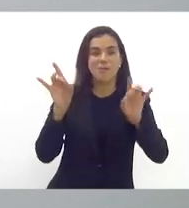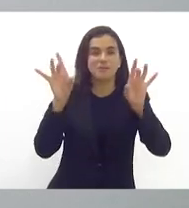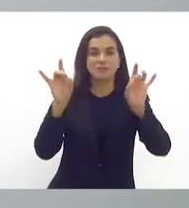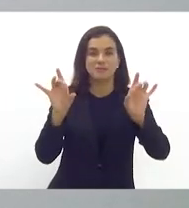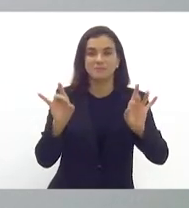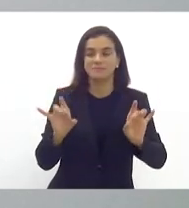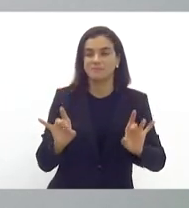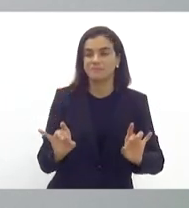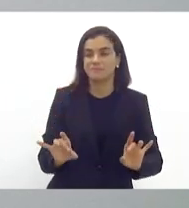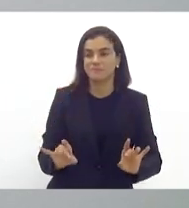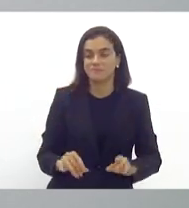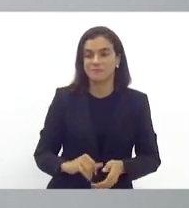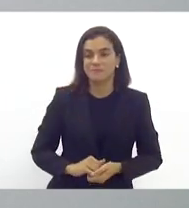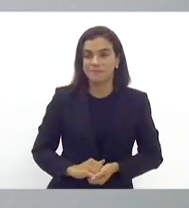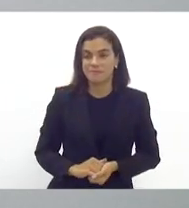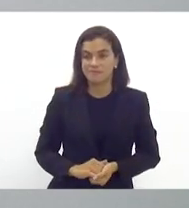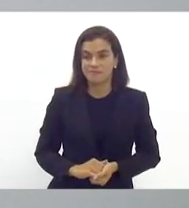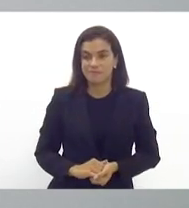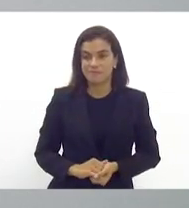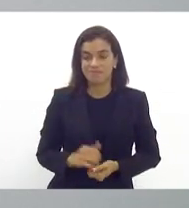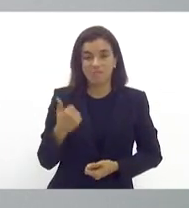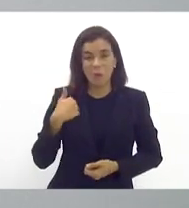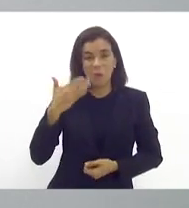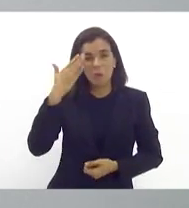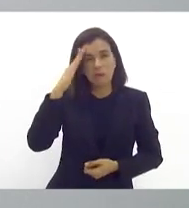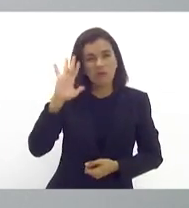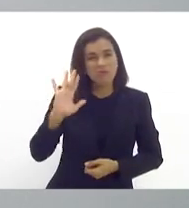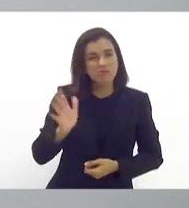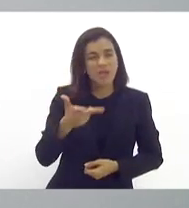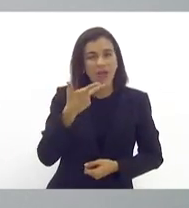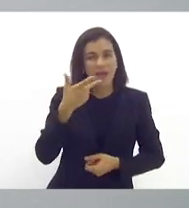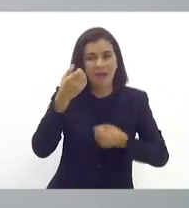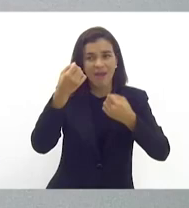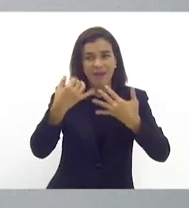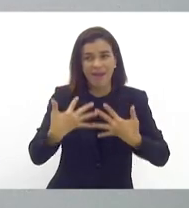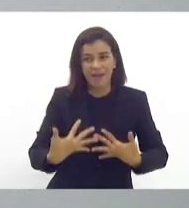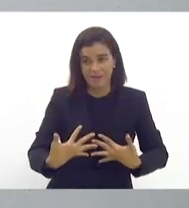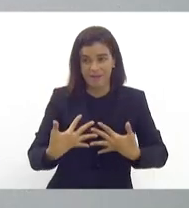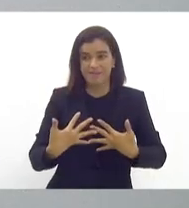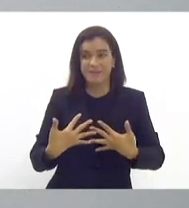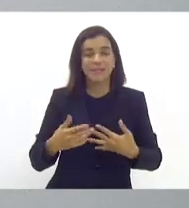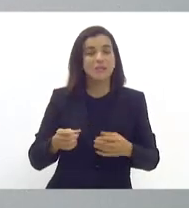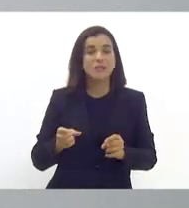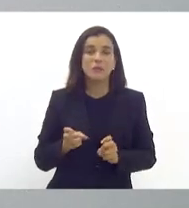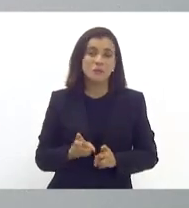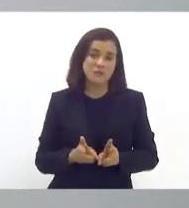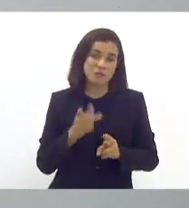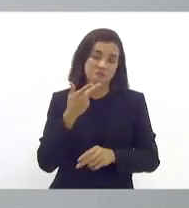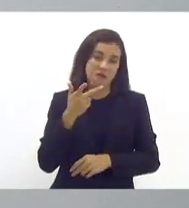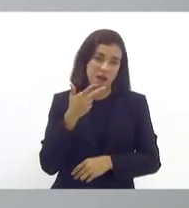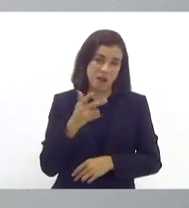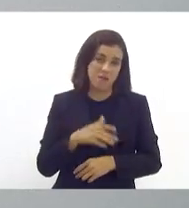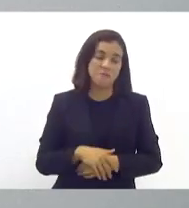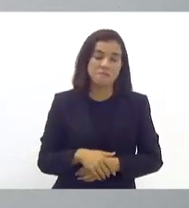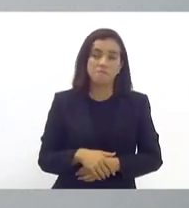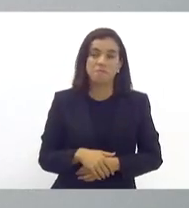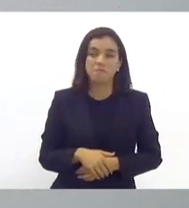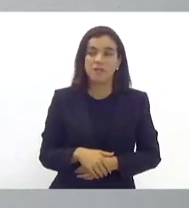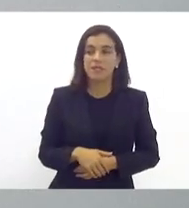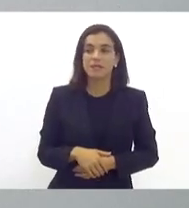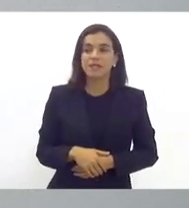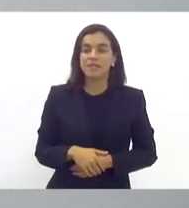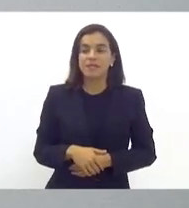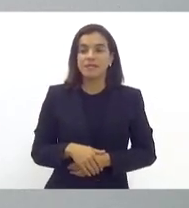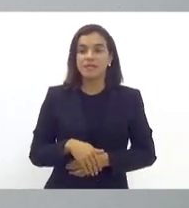dout Adriele eu não sei se eu já falei isso eu falo nas minhas decisões né mas às